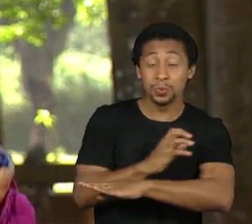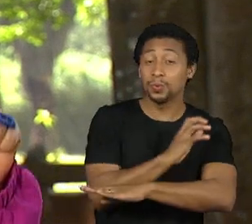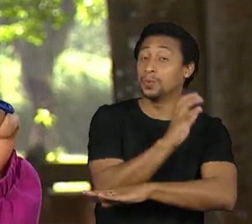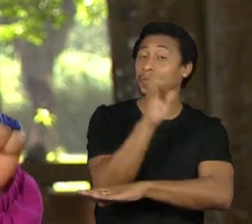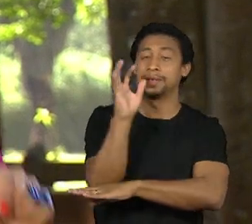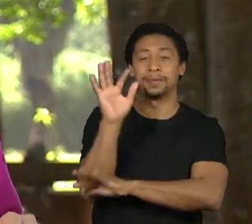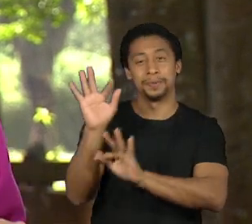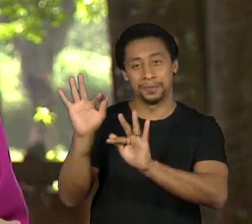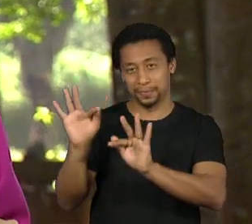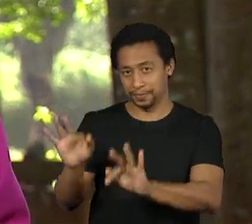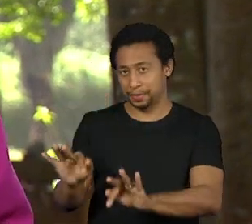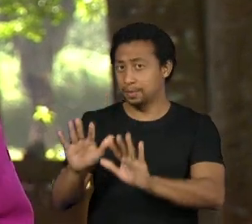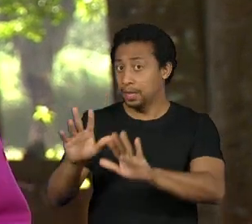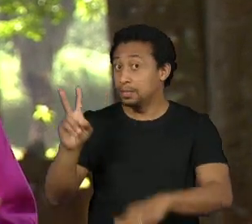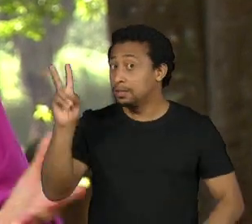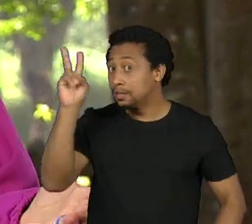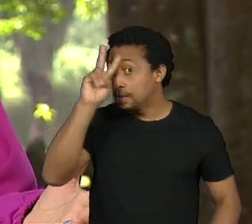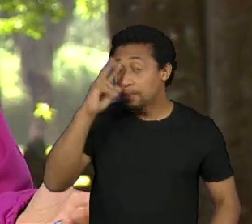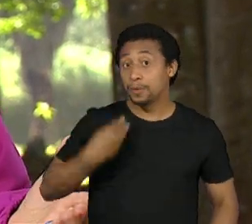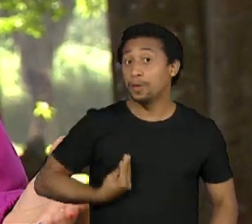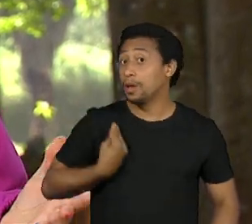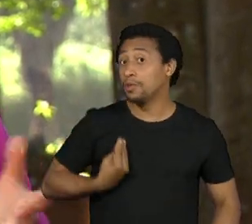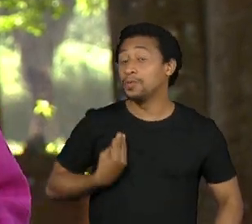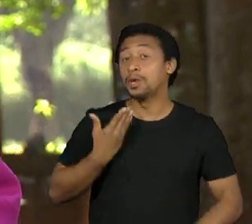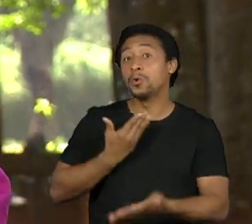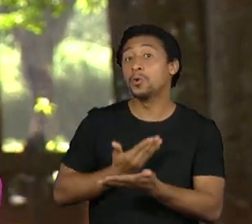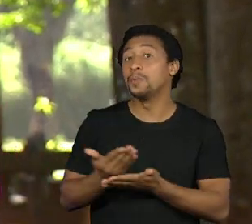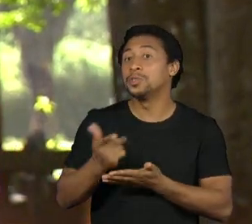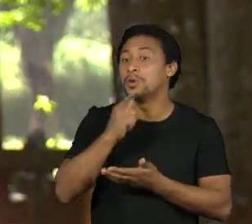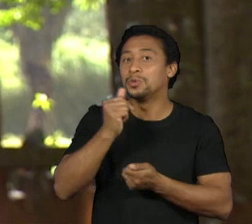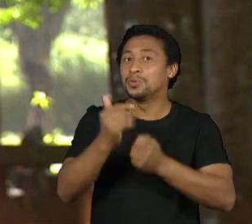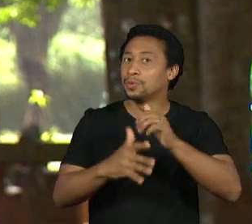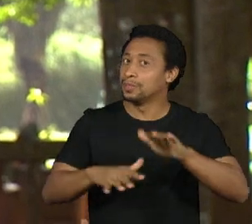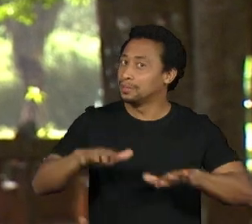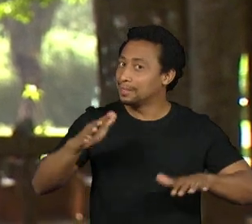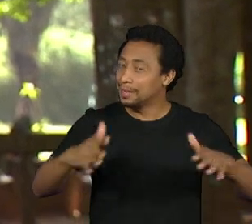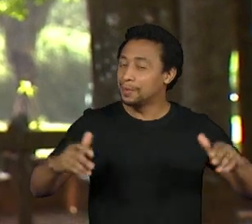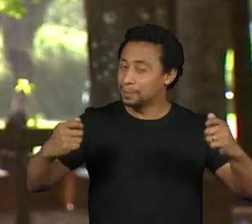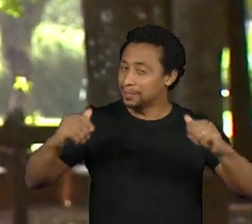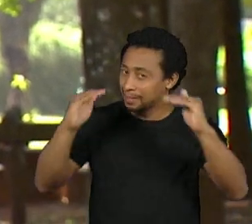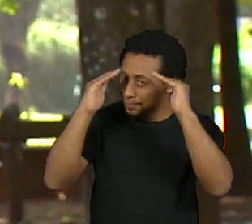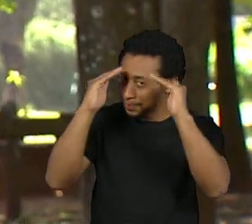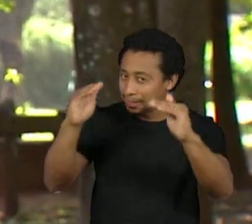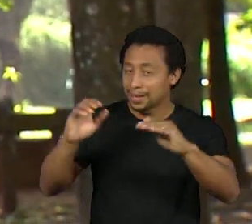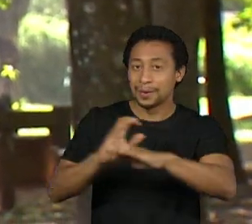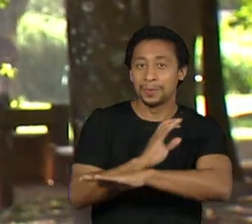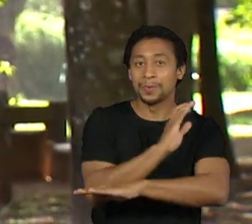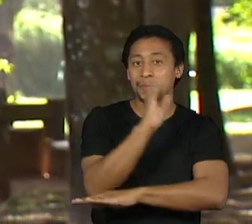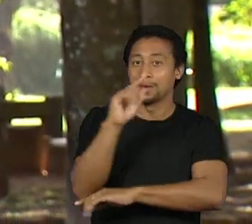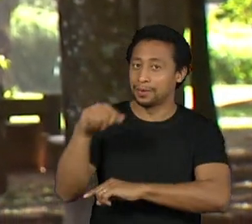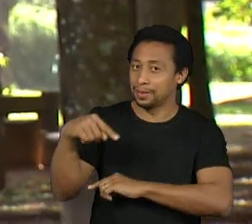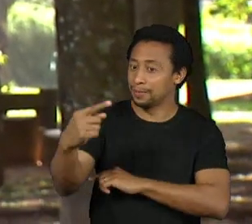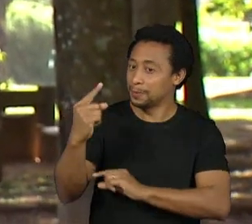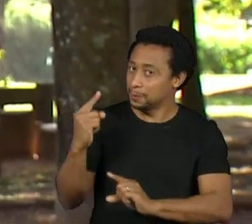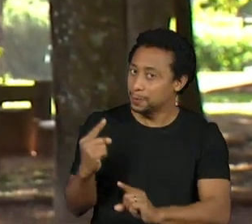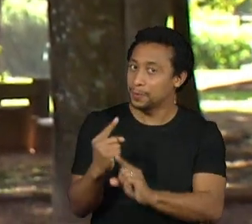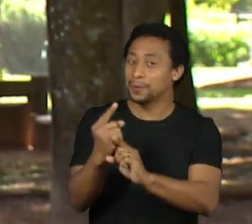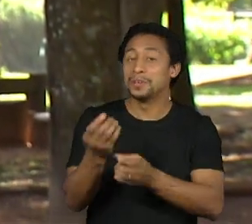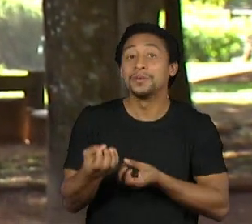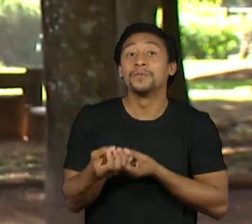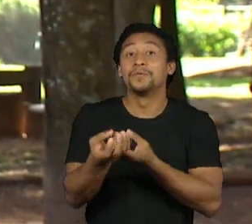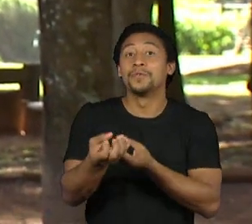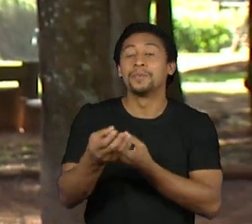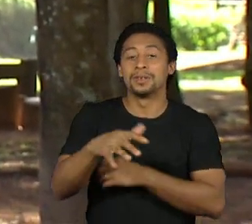vida surgiu nos oceanos e merece ser respeitada. A gente volta no próximo programa com as